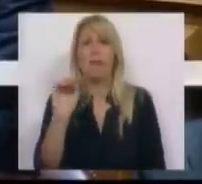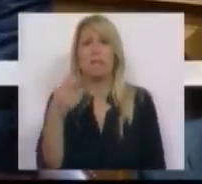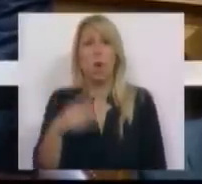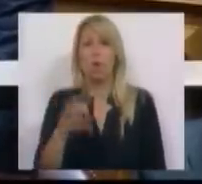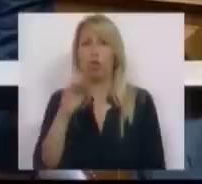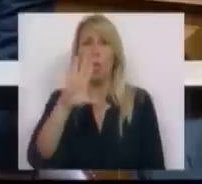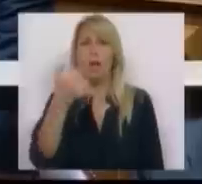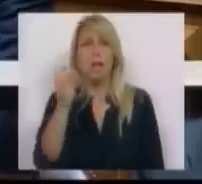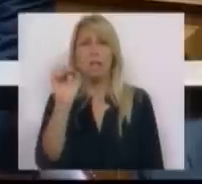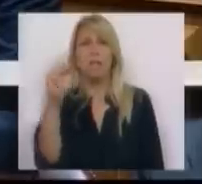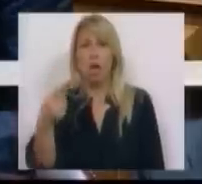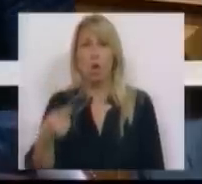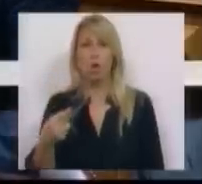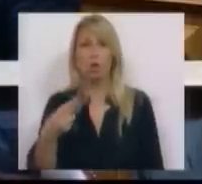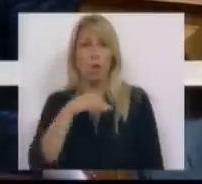na bolsa